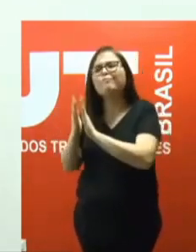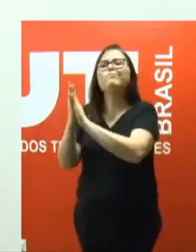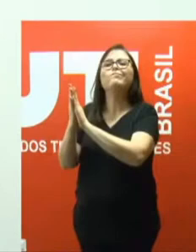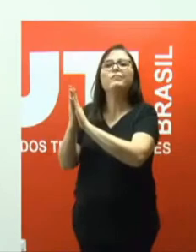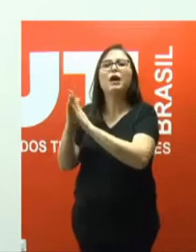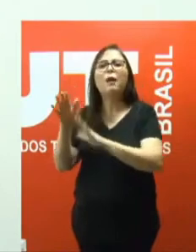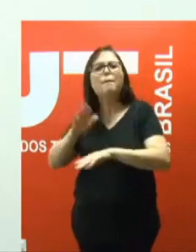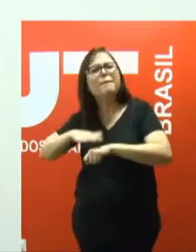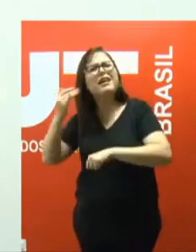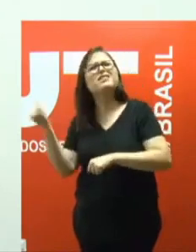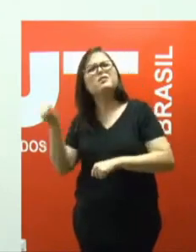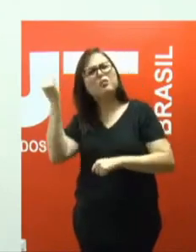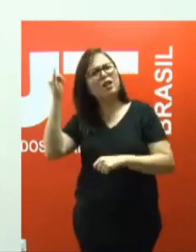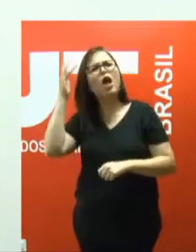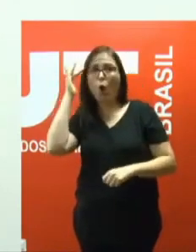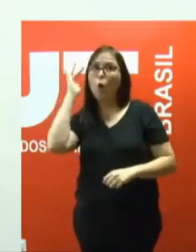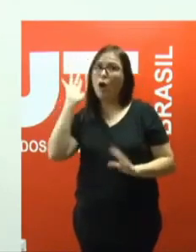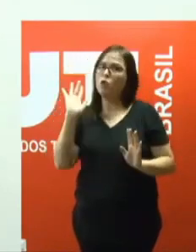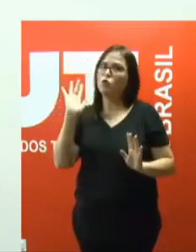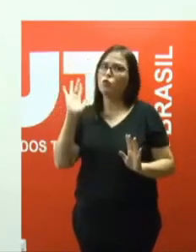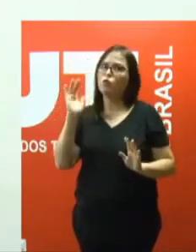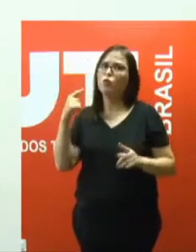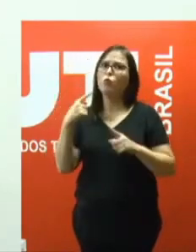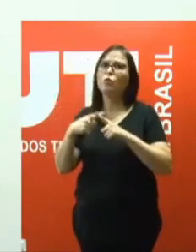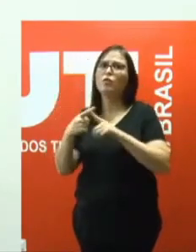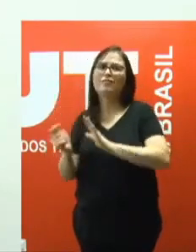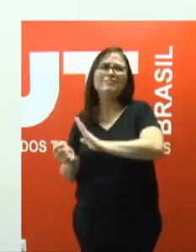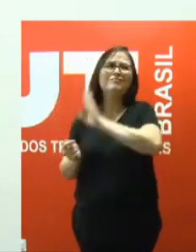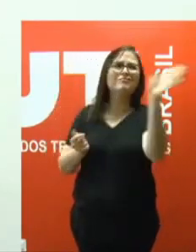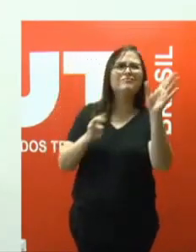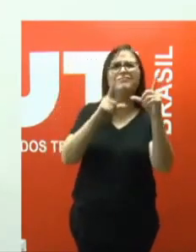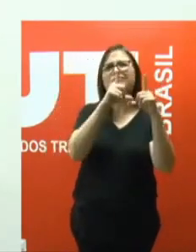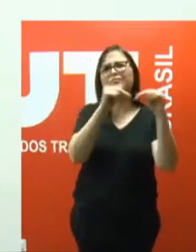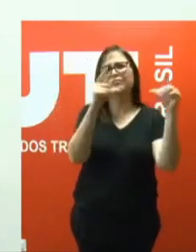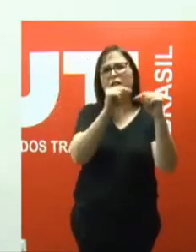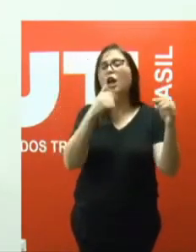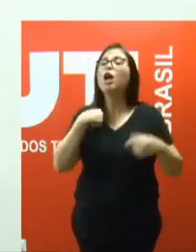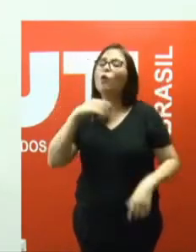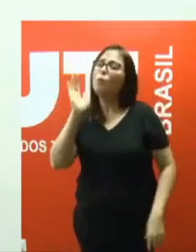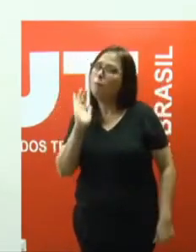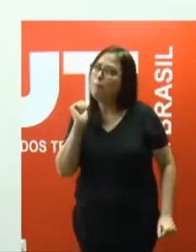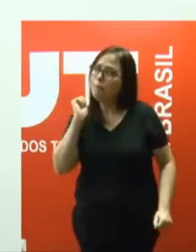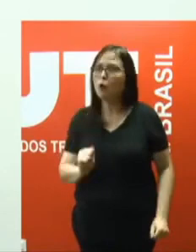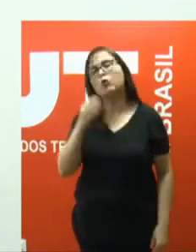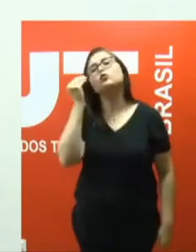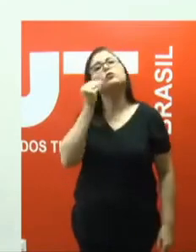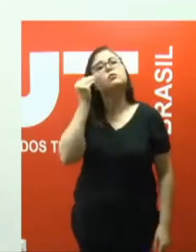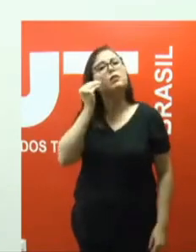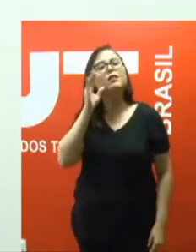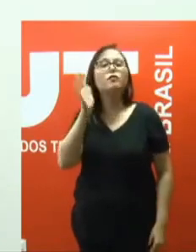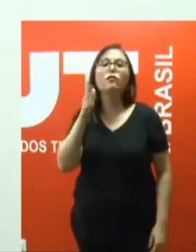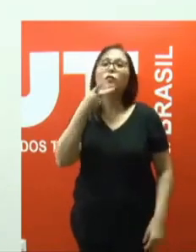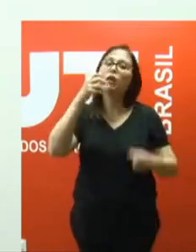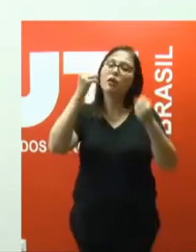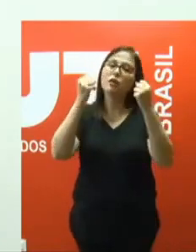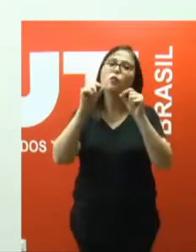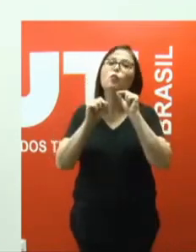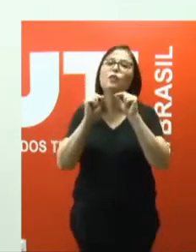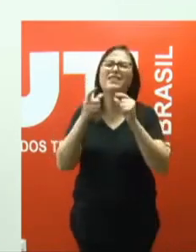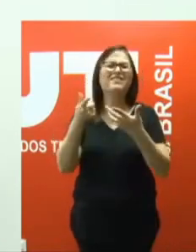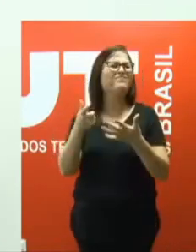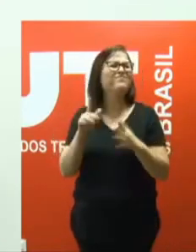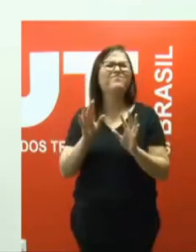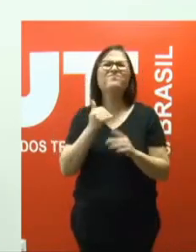manifestação em Brasília. Porque em Brasília, eu posso te contar, porque eu fui deputado e fui dirigente sindical, aquilo causa muito